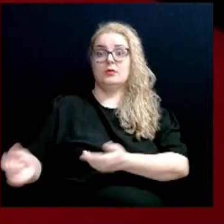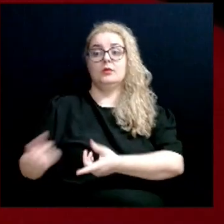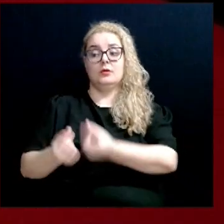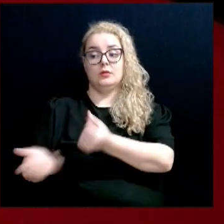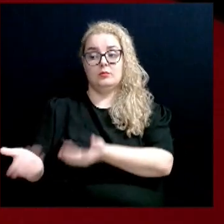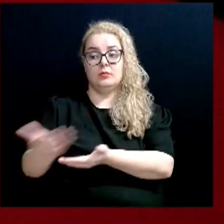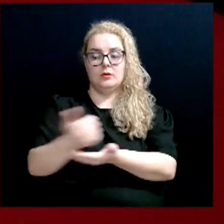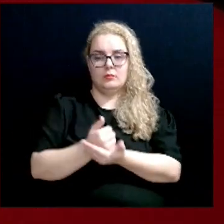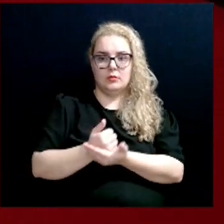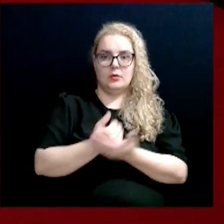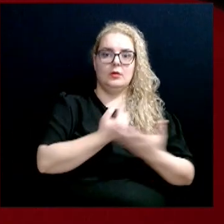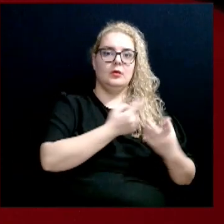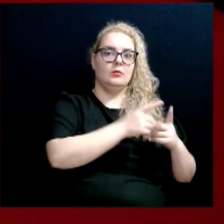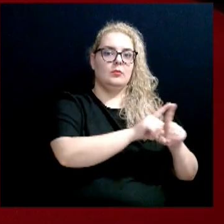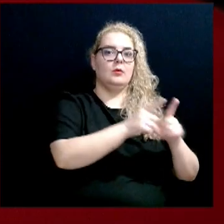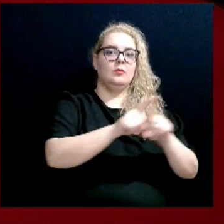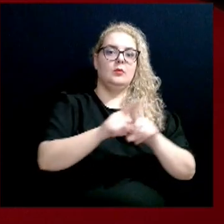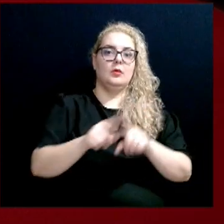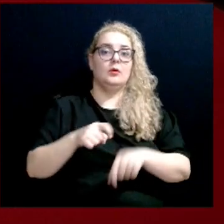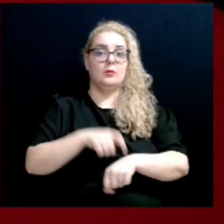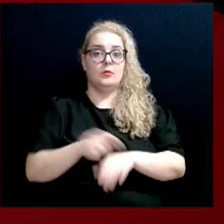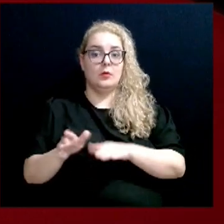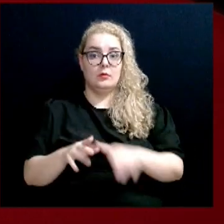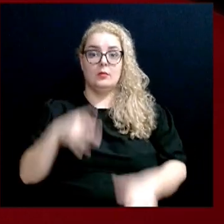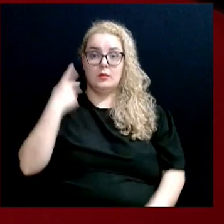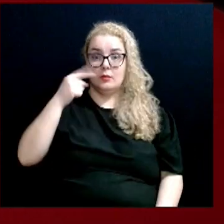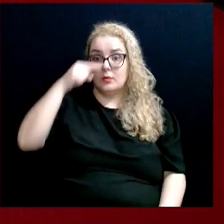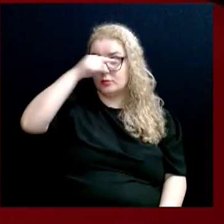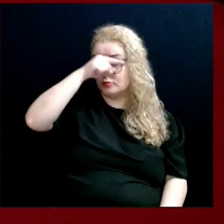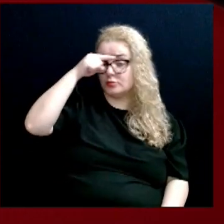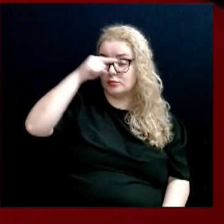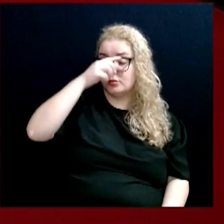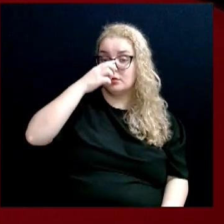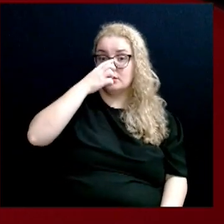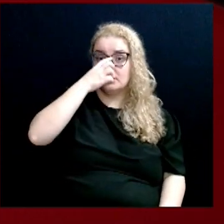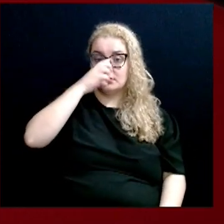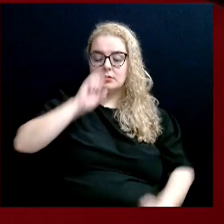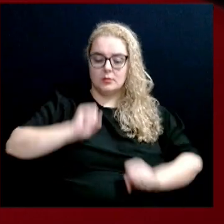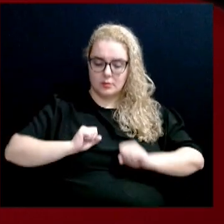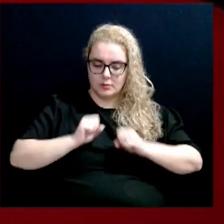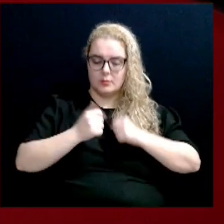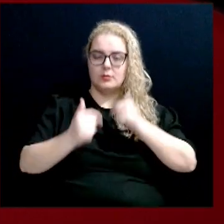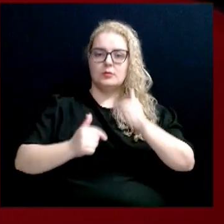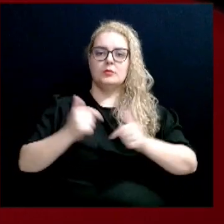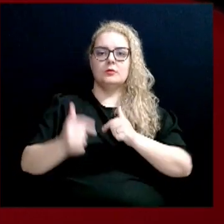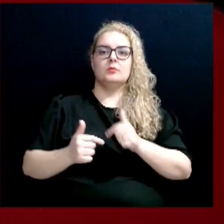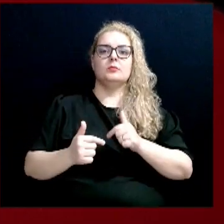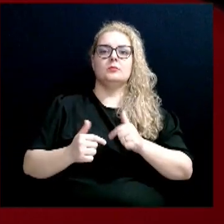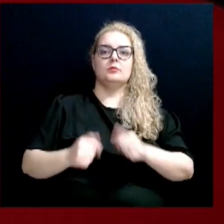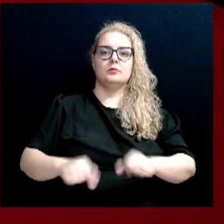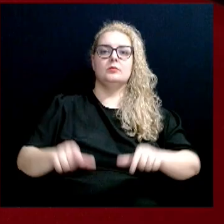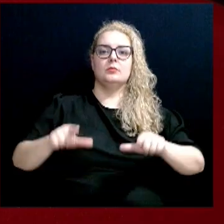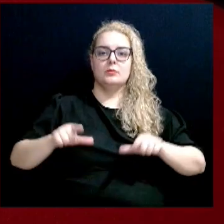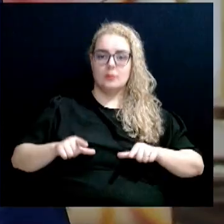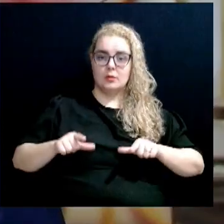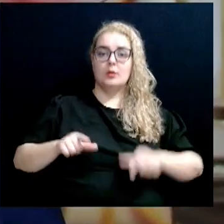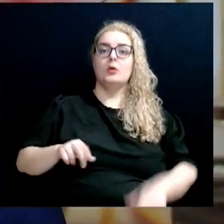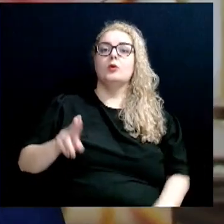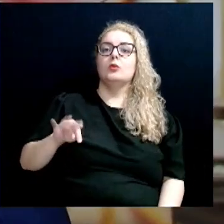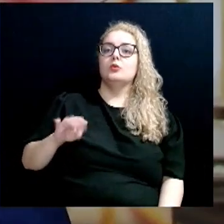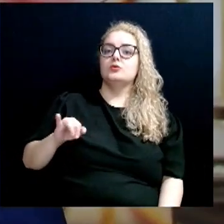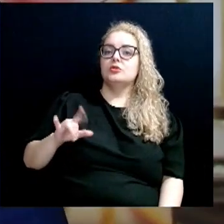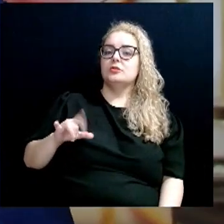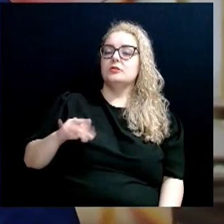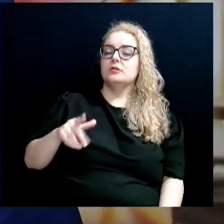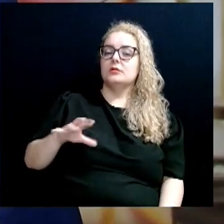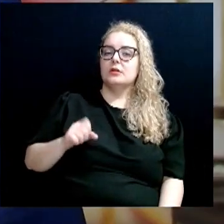parcerias. Na ocasião, o vereador Felipe Marquesi reforçou o trabalho pelo título de utilidade pública do Instituto Renovo. O